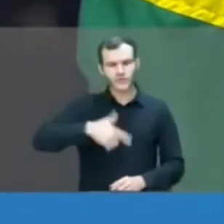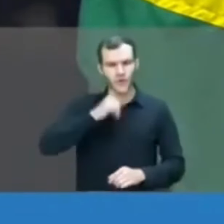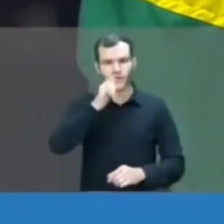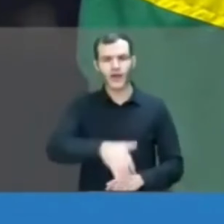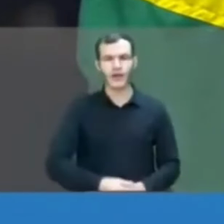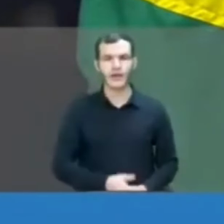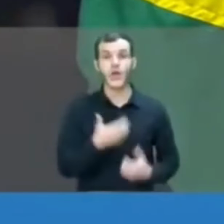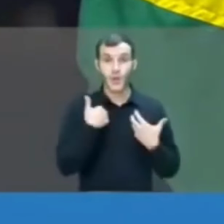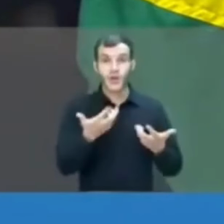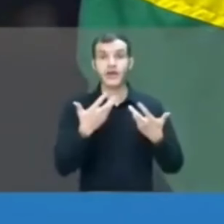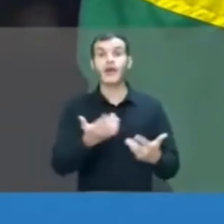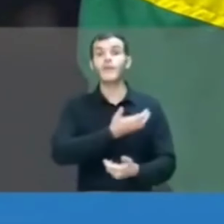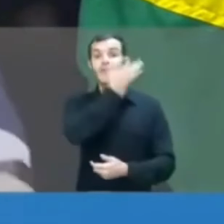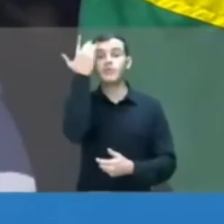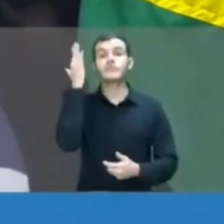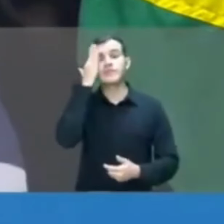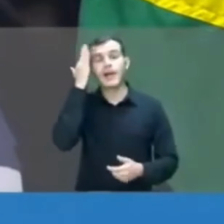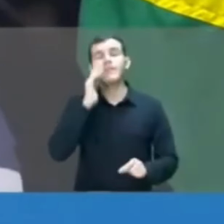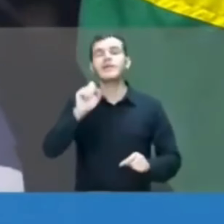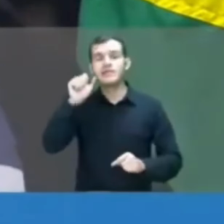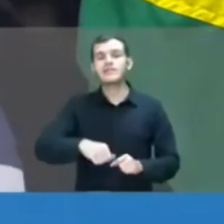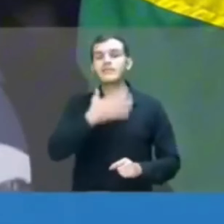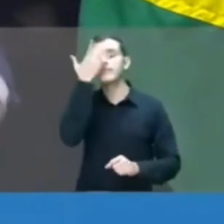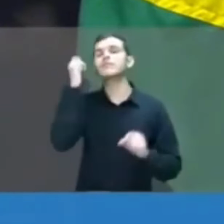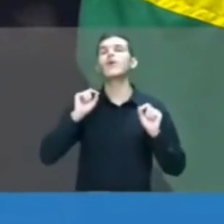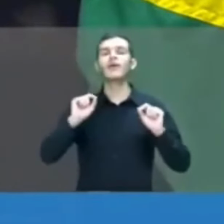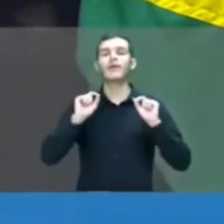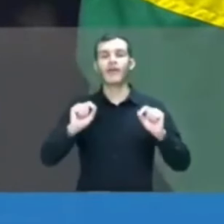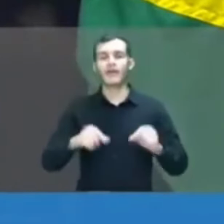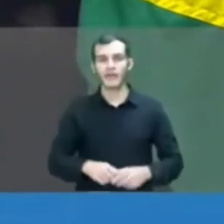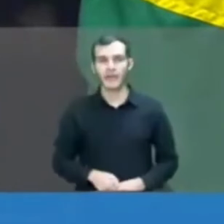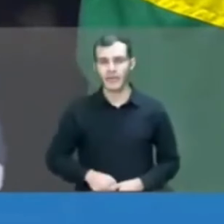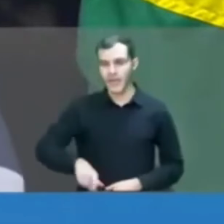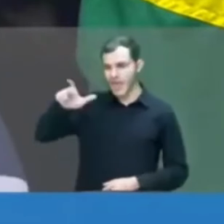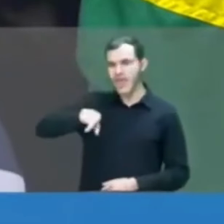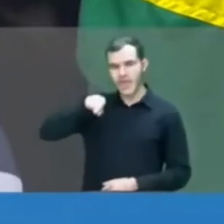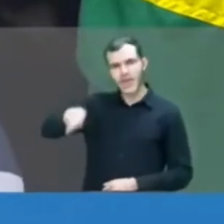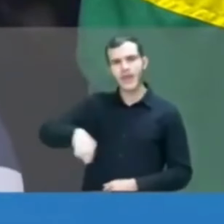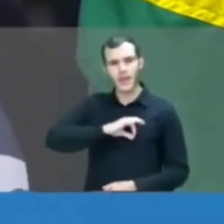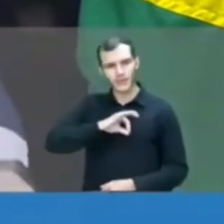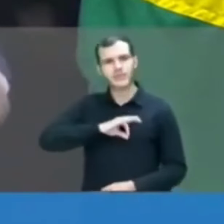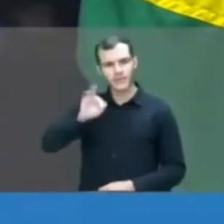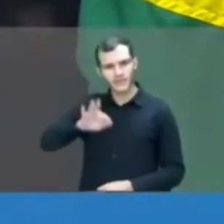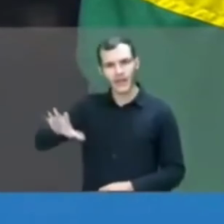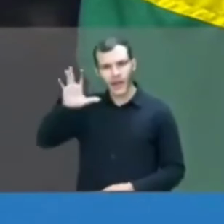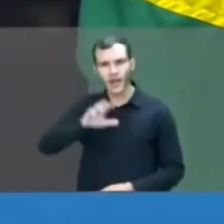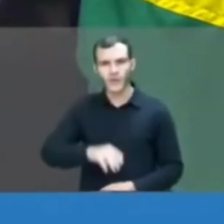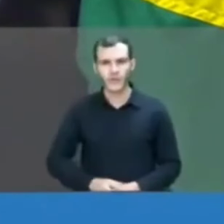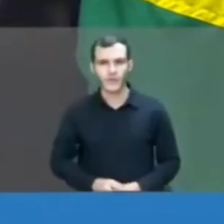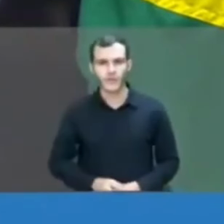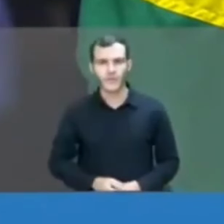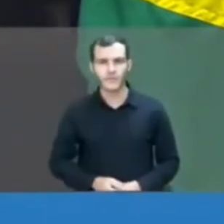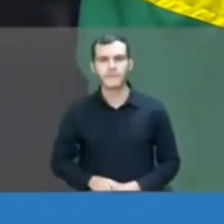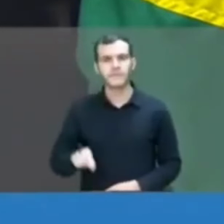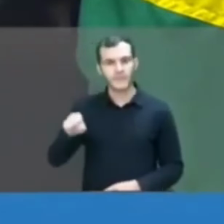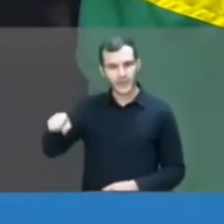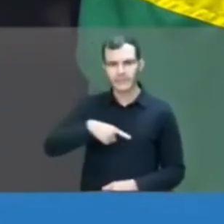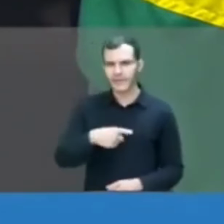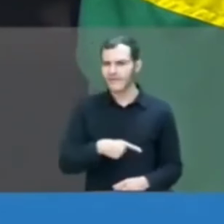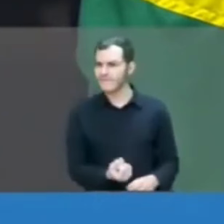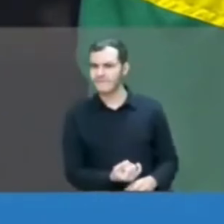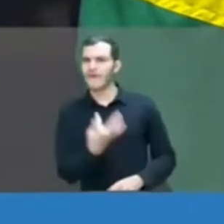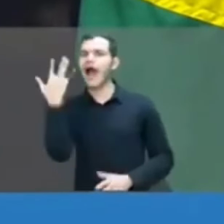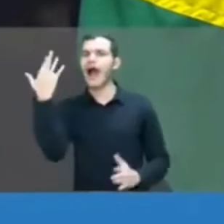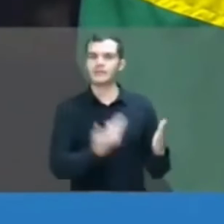quero que as pessoas saibam, sim, quem é este dito policial federal que fez vários